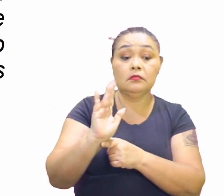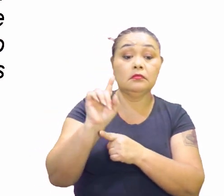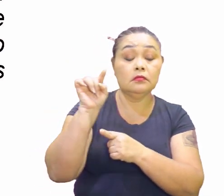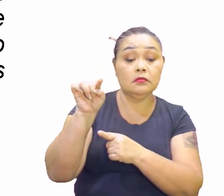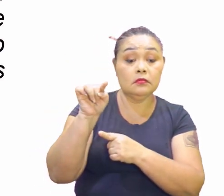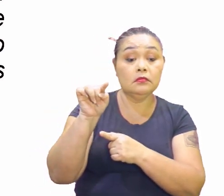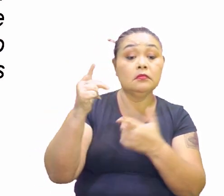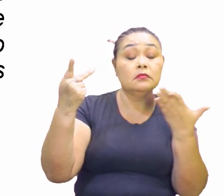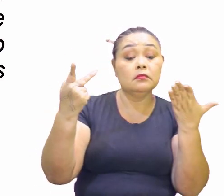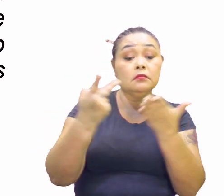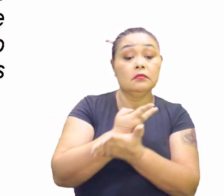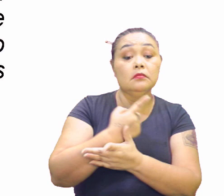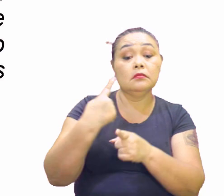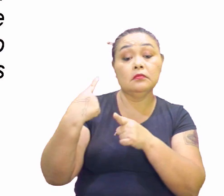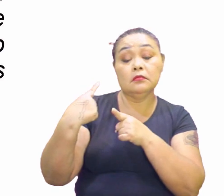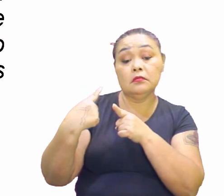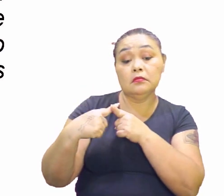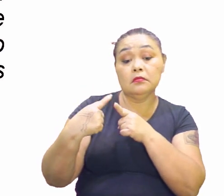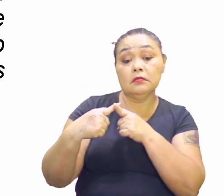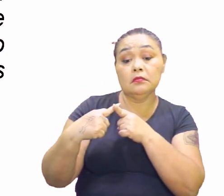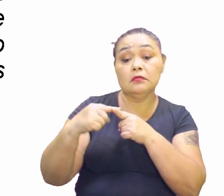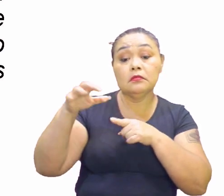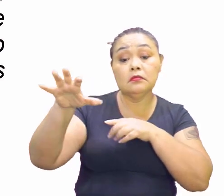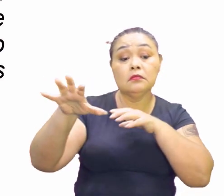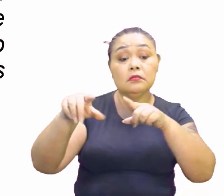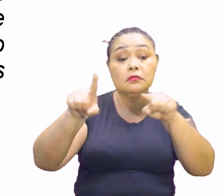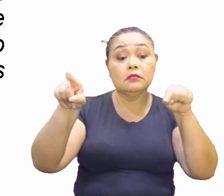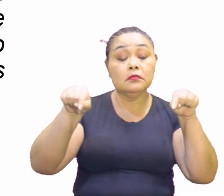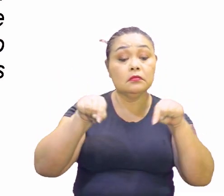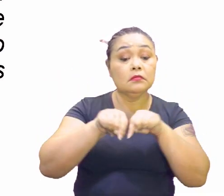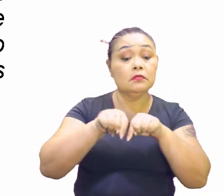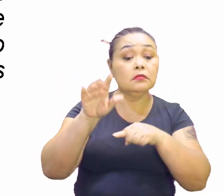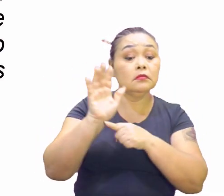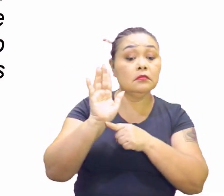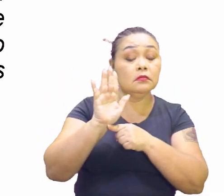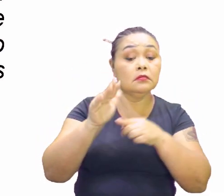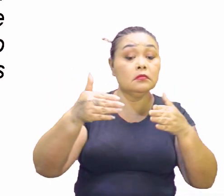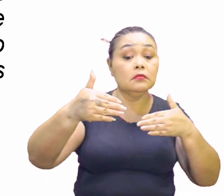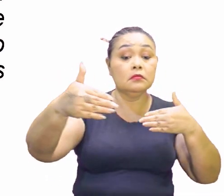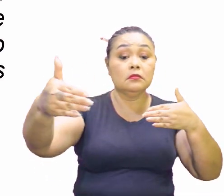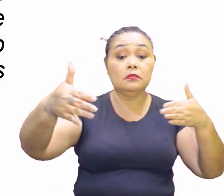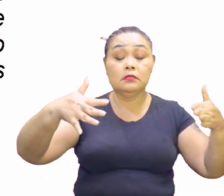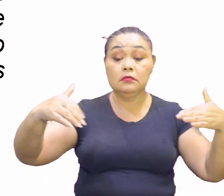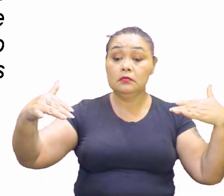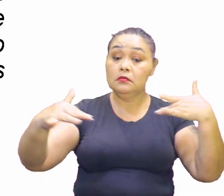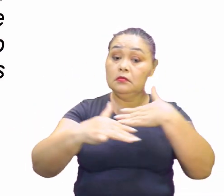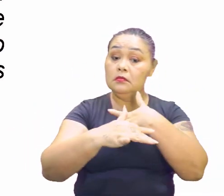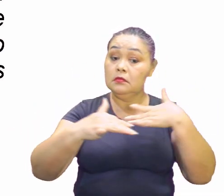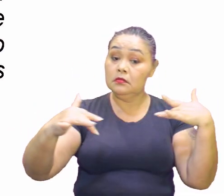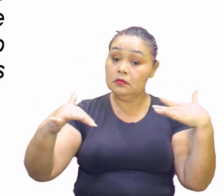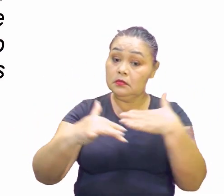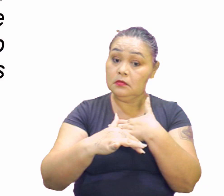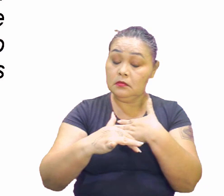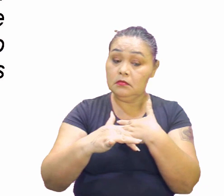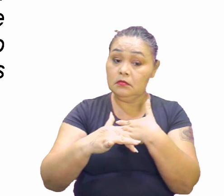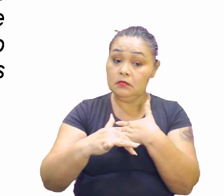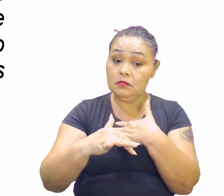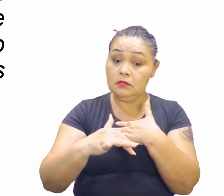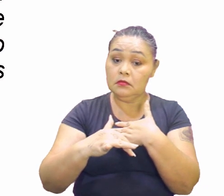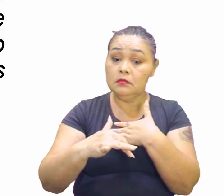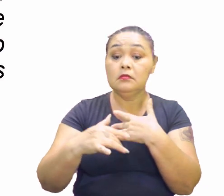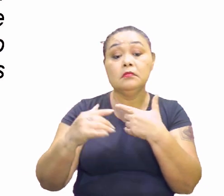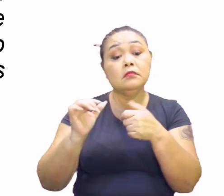cinema. Isso acontece devido à concentração de salas de cinema nos grandes